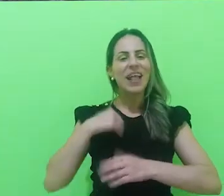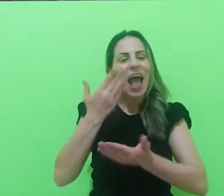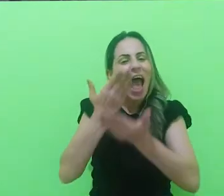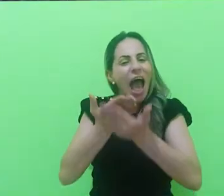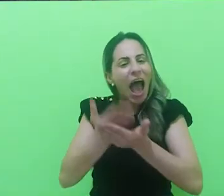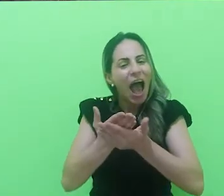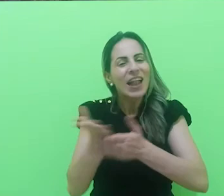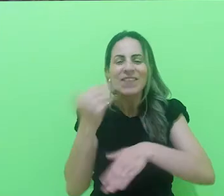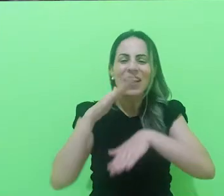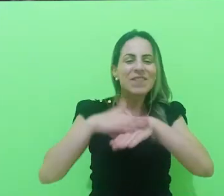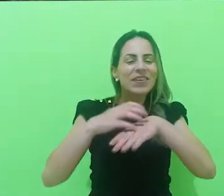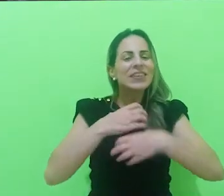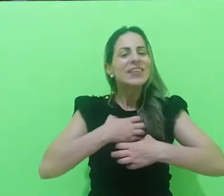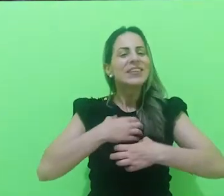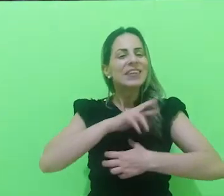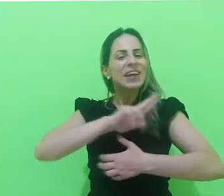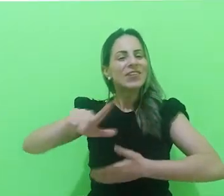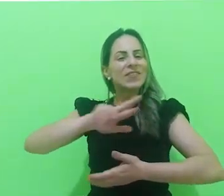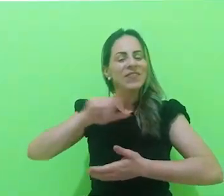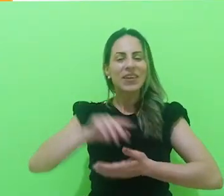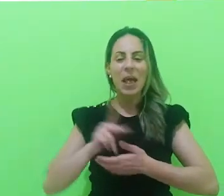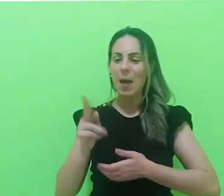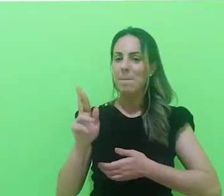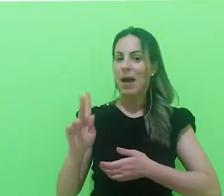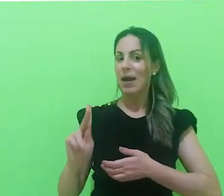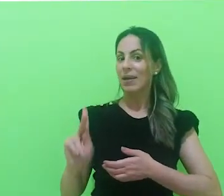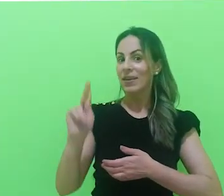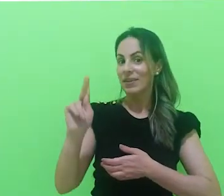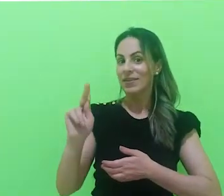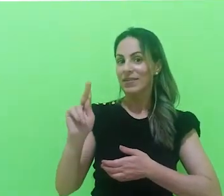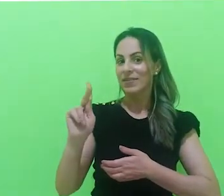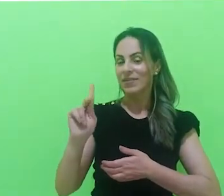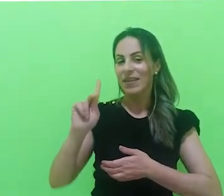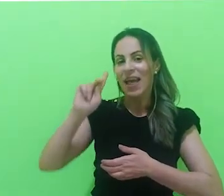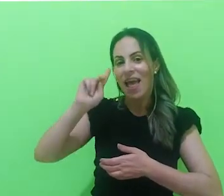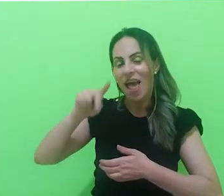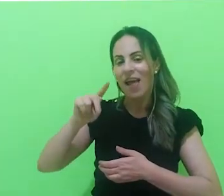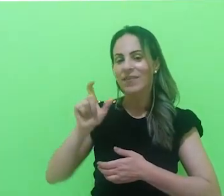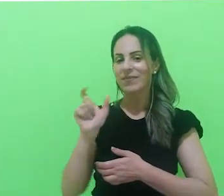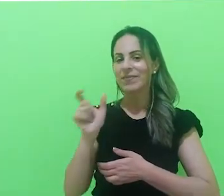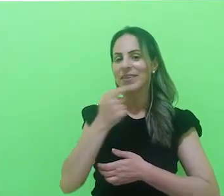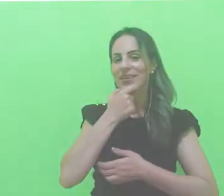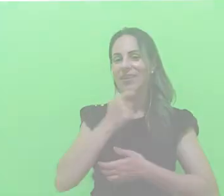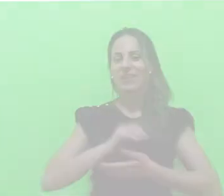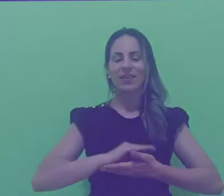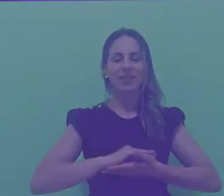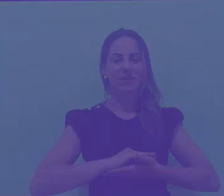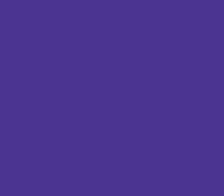aula e sinta a diferença. Parque Education. Educate for the Future.